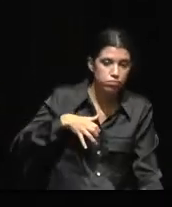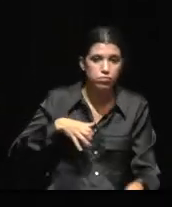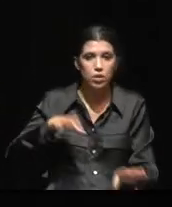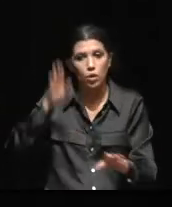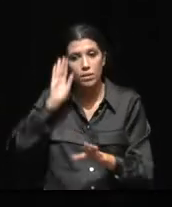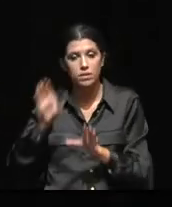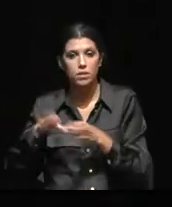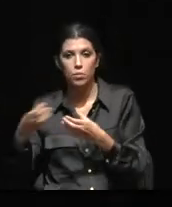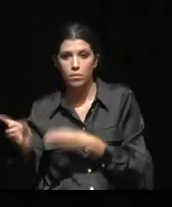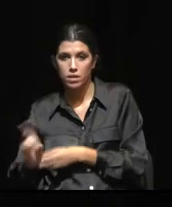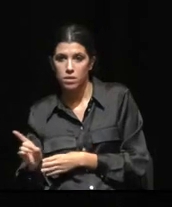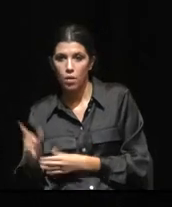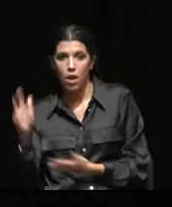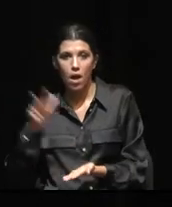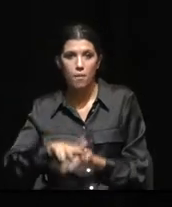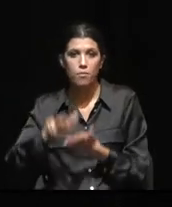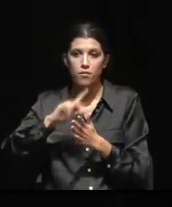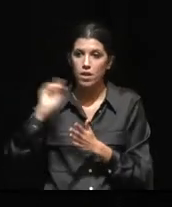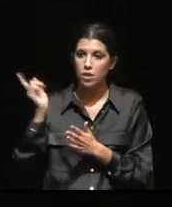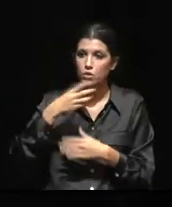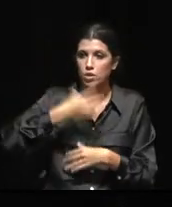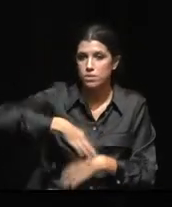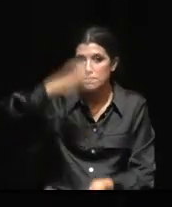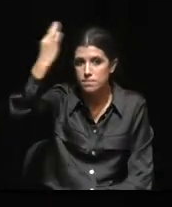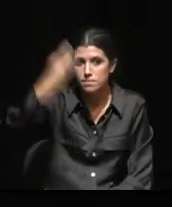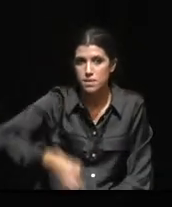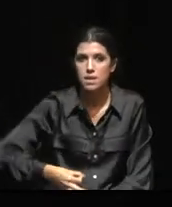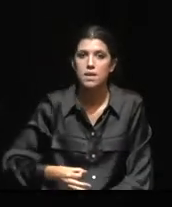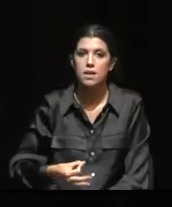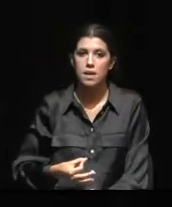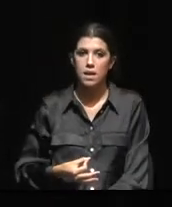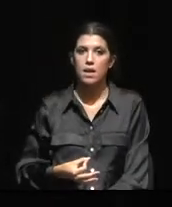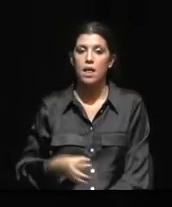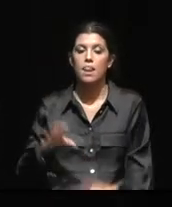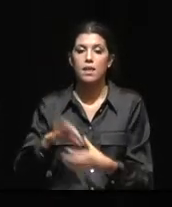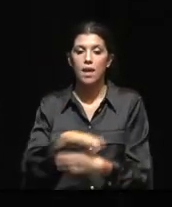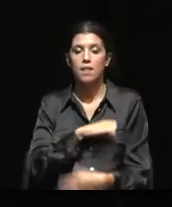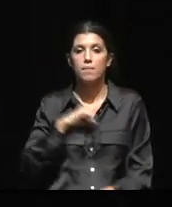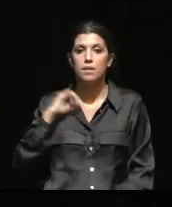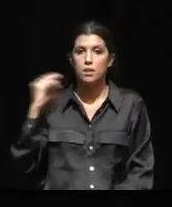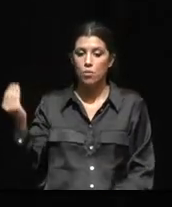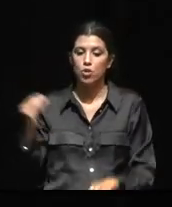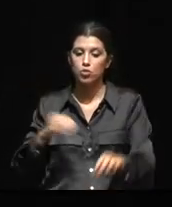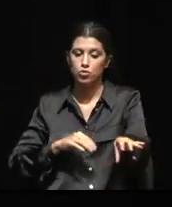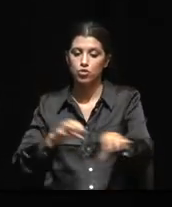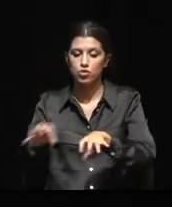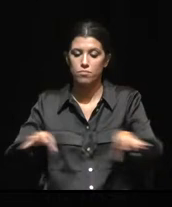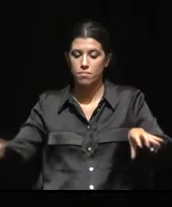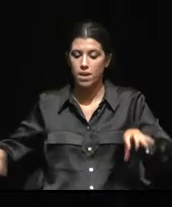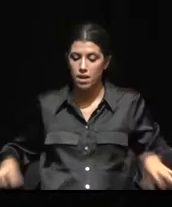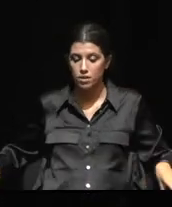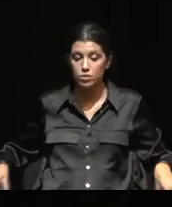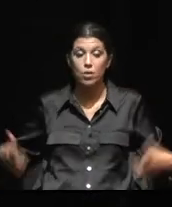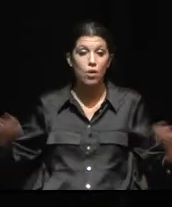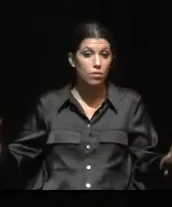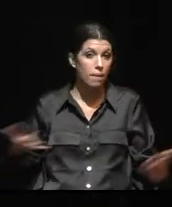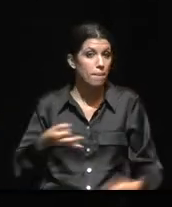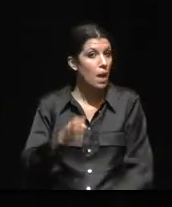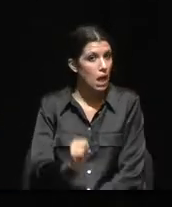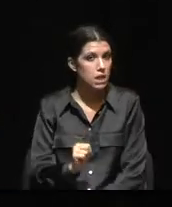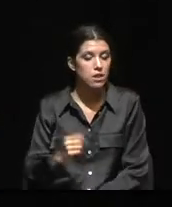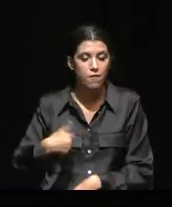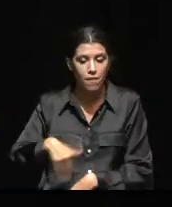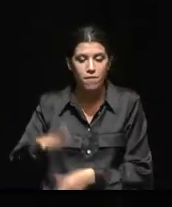comissão aprovada eh por unanimidade sobre o património disperso e que o PS senhora Presidente